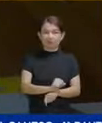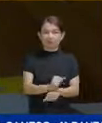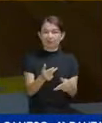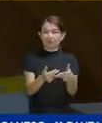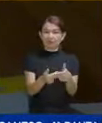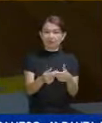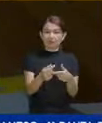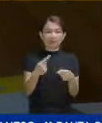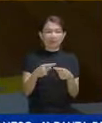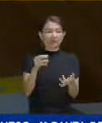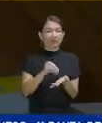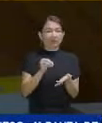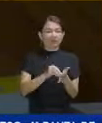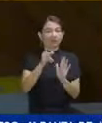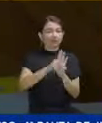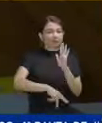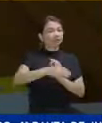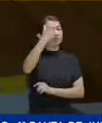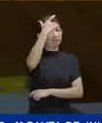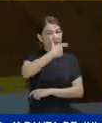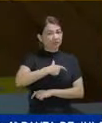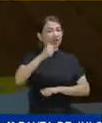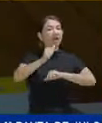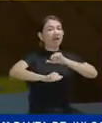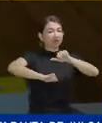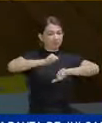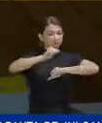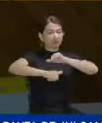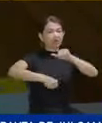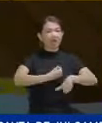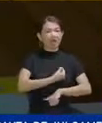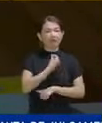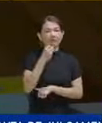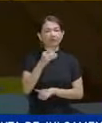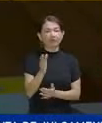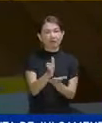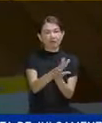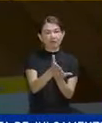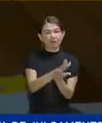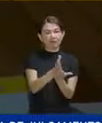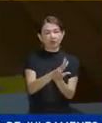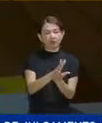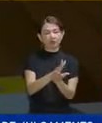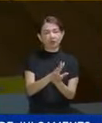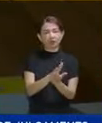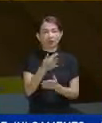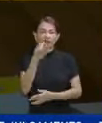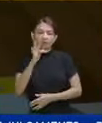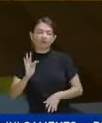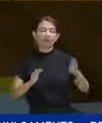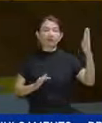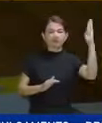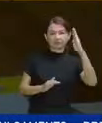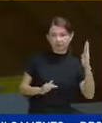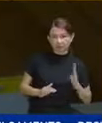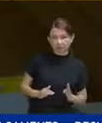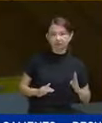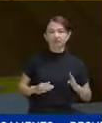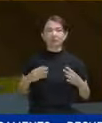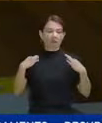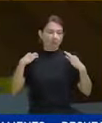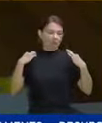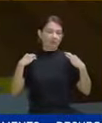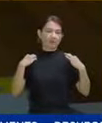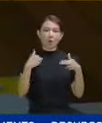executado por falta de projetos sérios, que podem mudar muito a vida da população na fronteira franco-brasileira. Não é à toa que eu uso essa